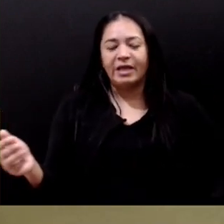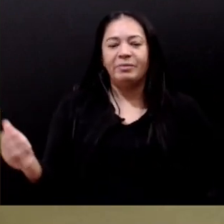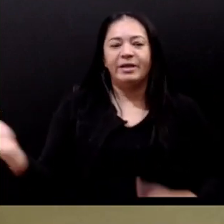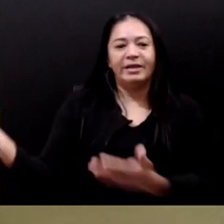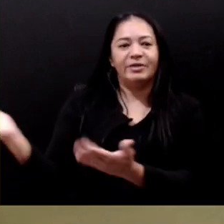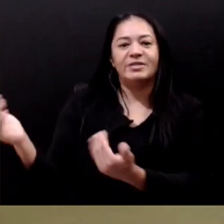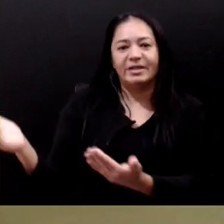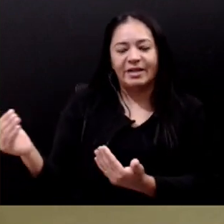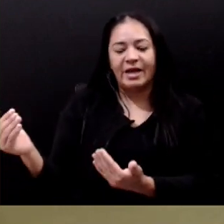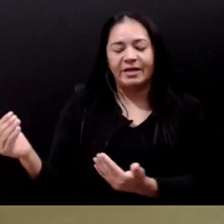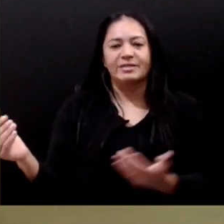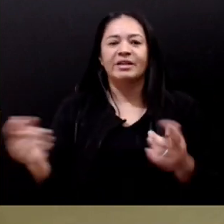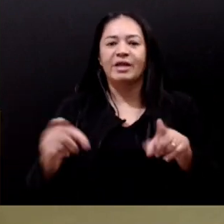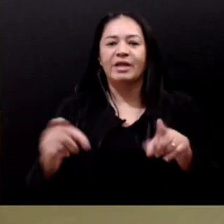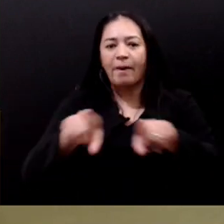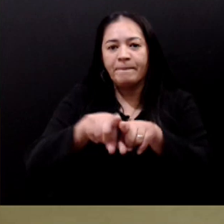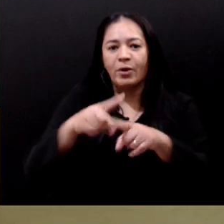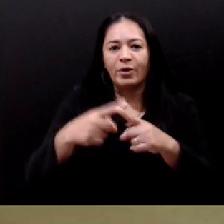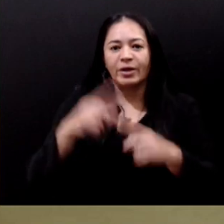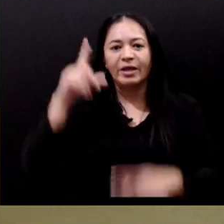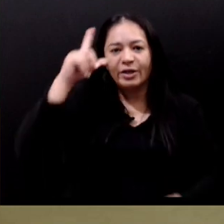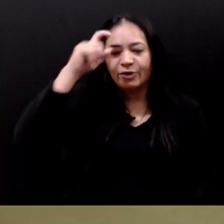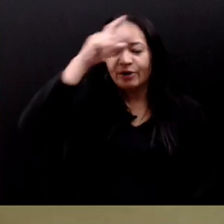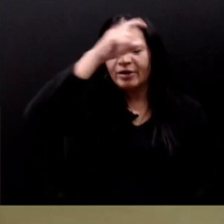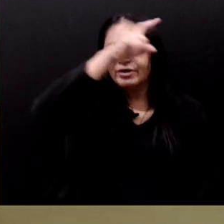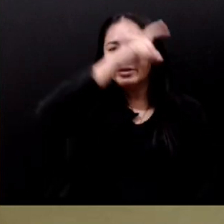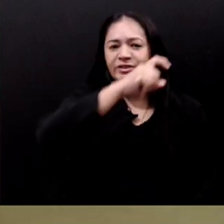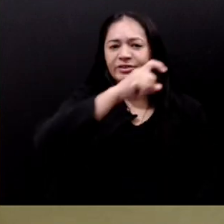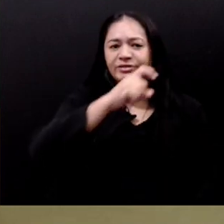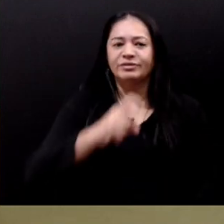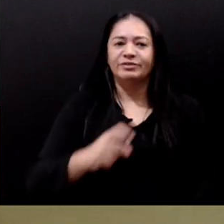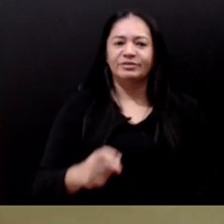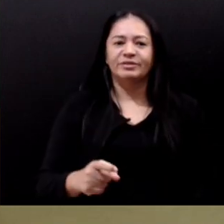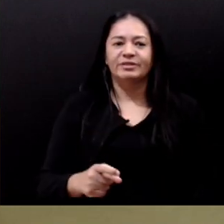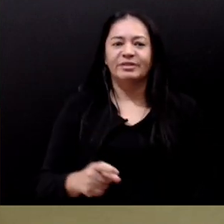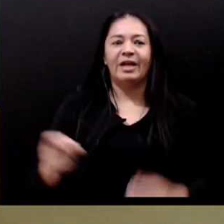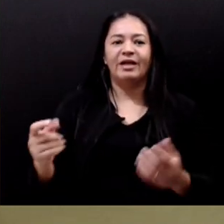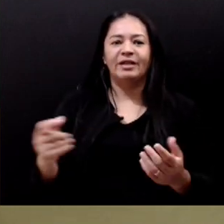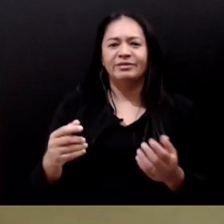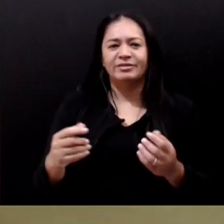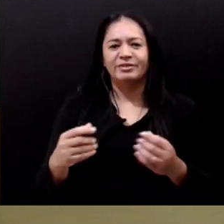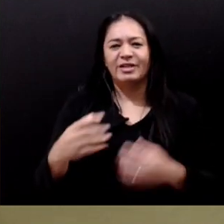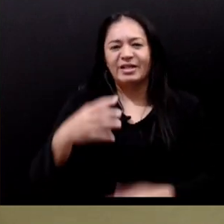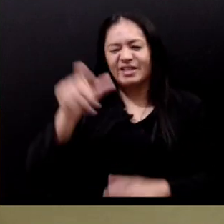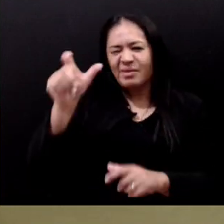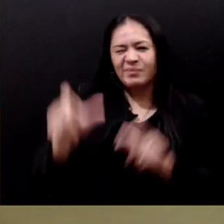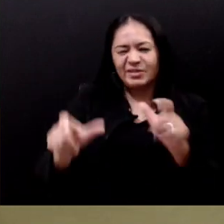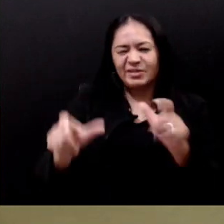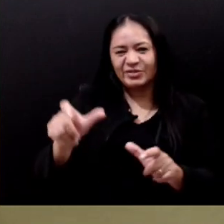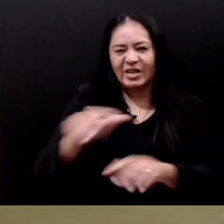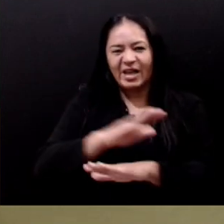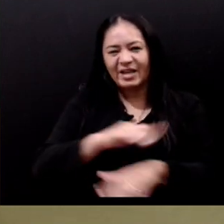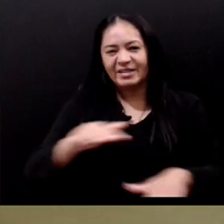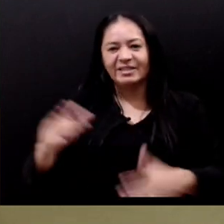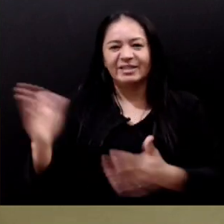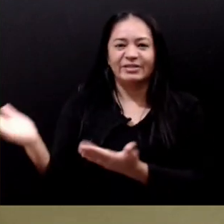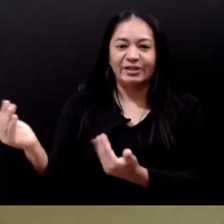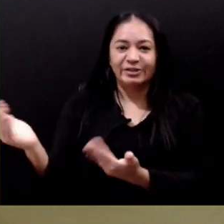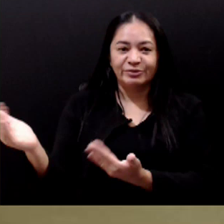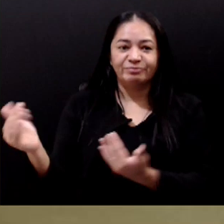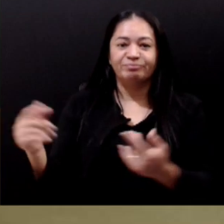uma dificuldade no alimentar corretamente esses serzinhos aí, a criança e o adolescente. E aí, com esse